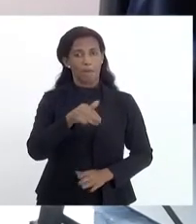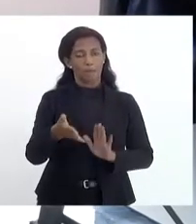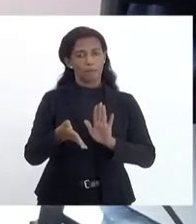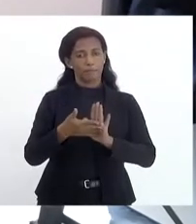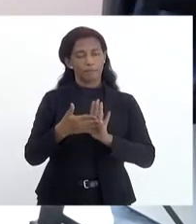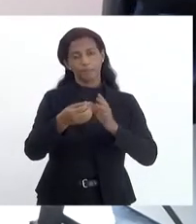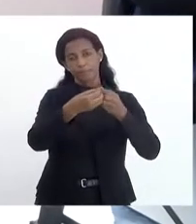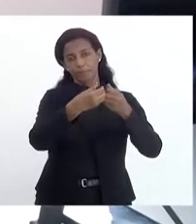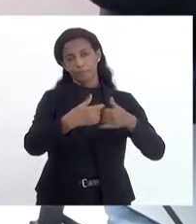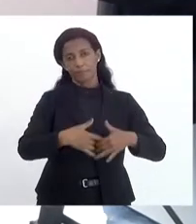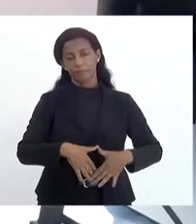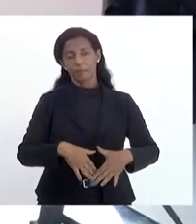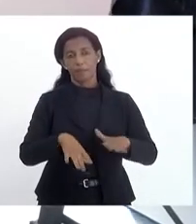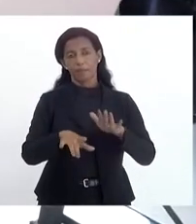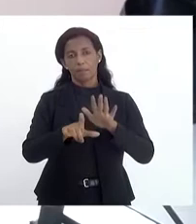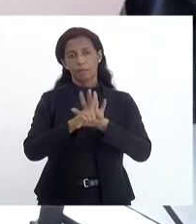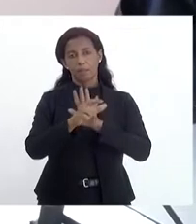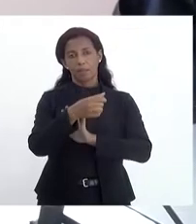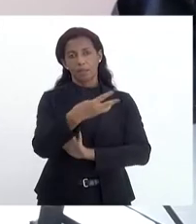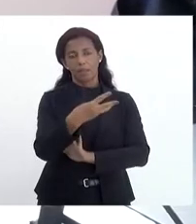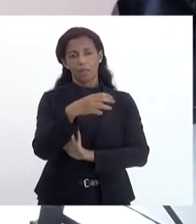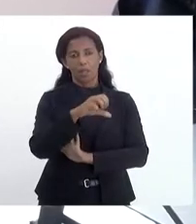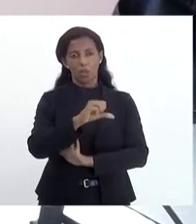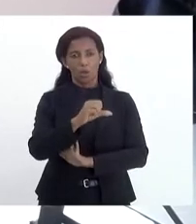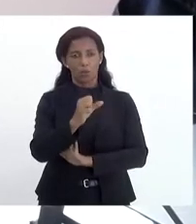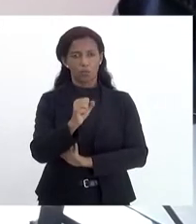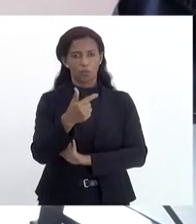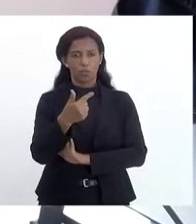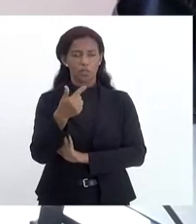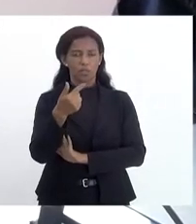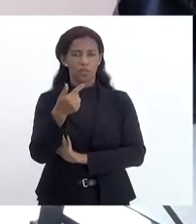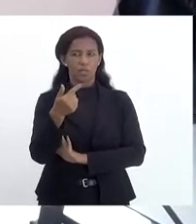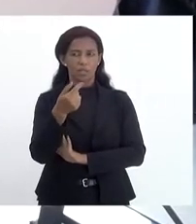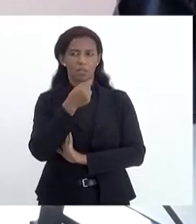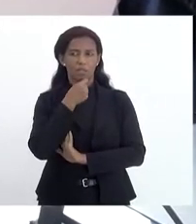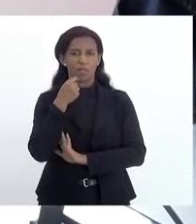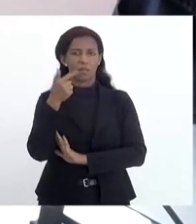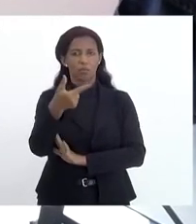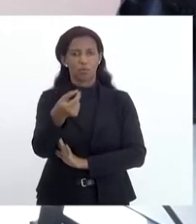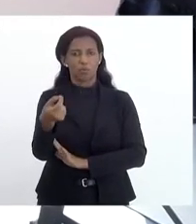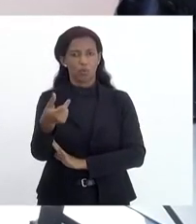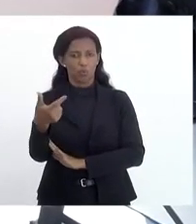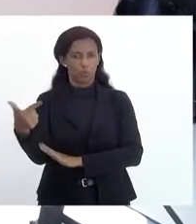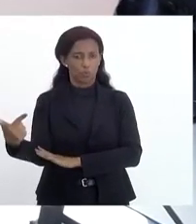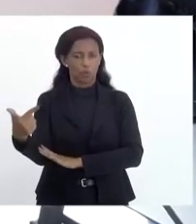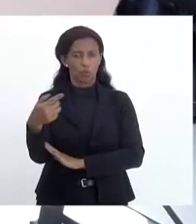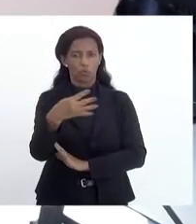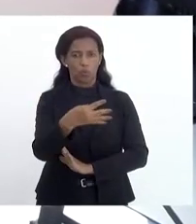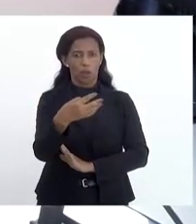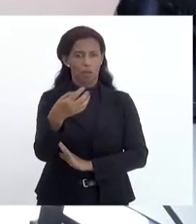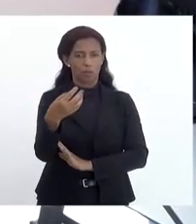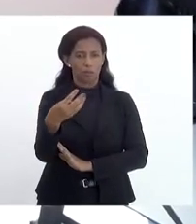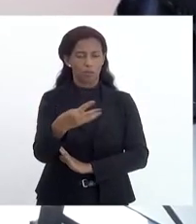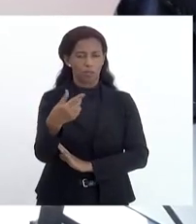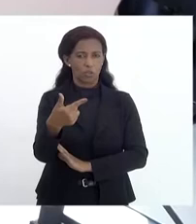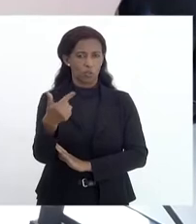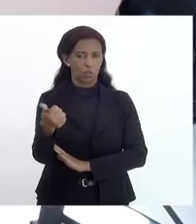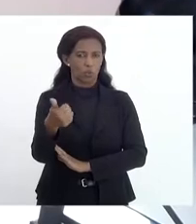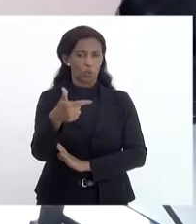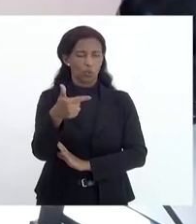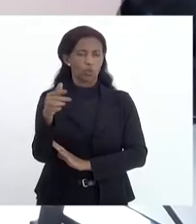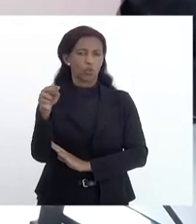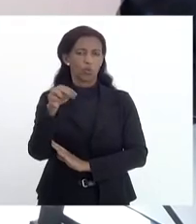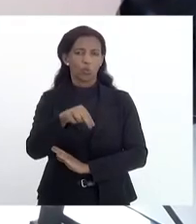pela prejudicabilidade pelas leis 3928 de setembro de 2002, 4231 de novembro de 2003,